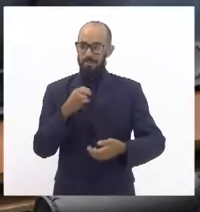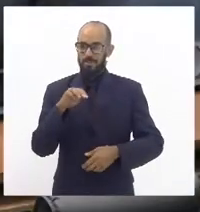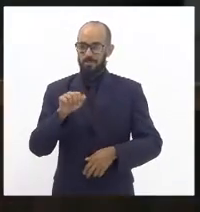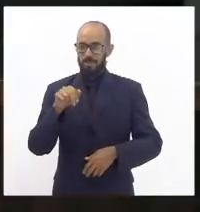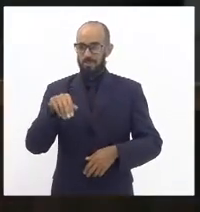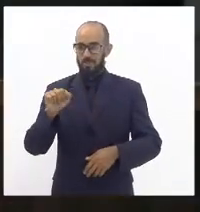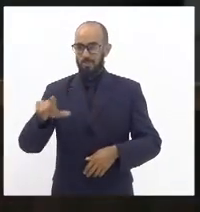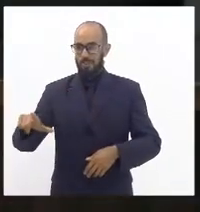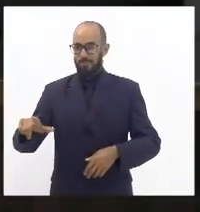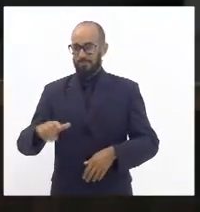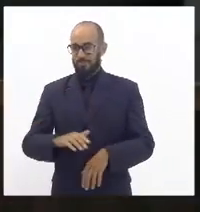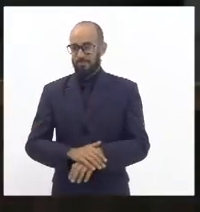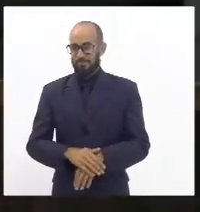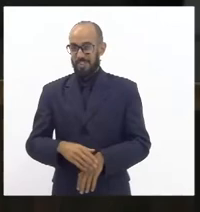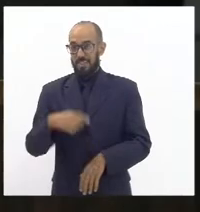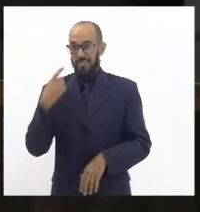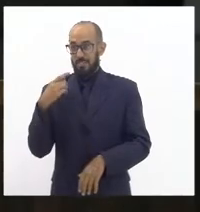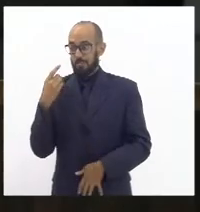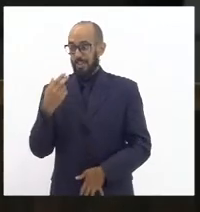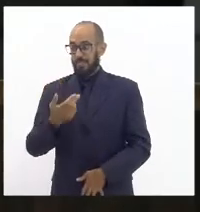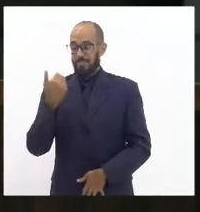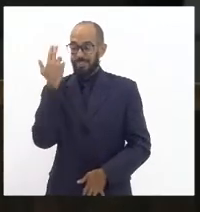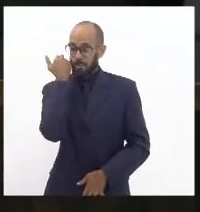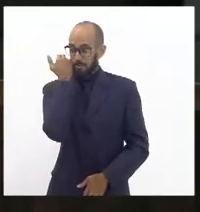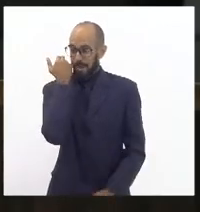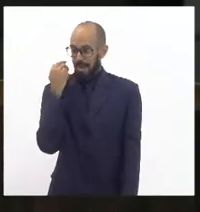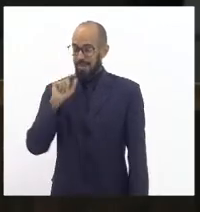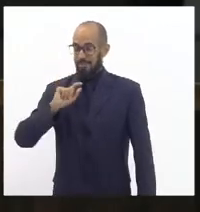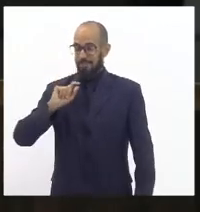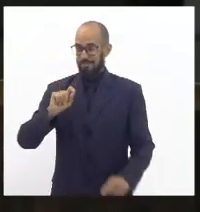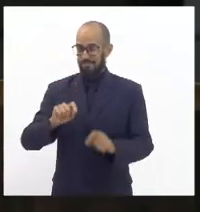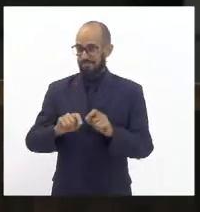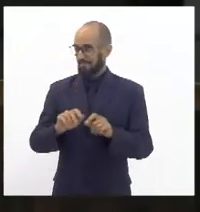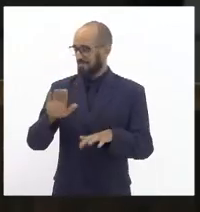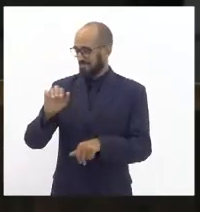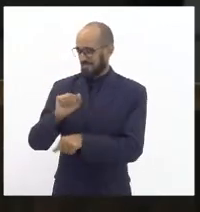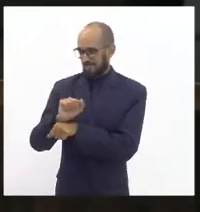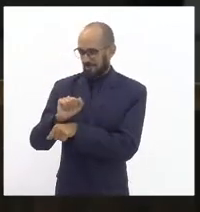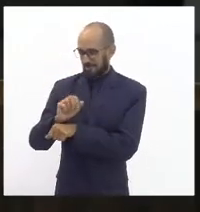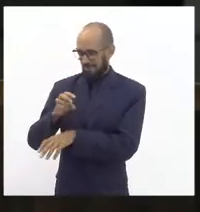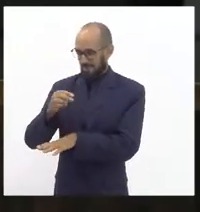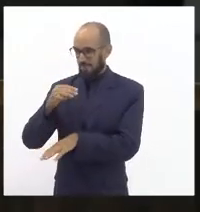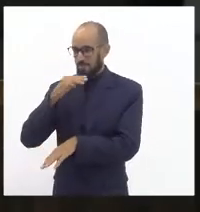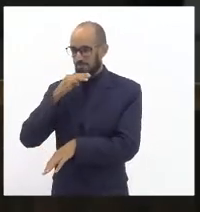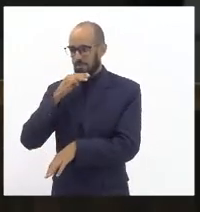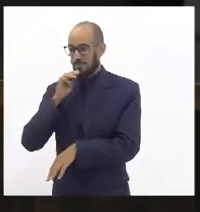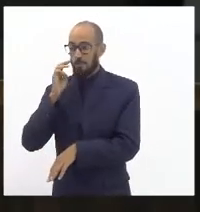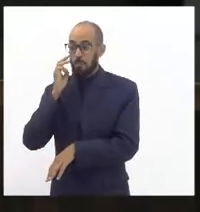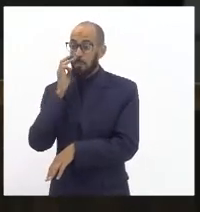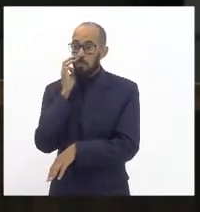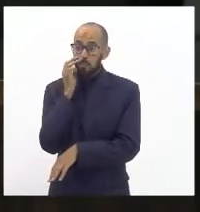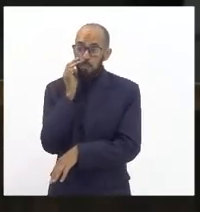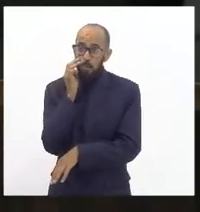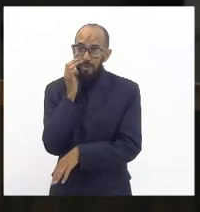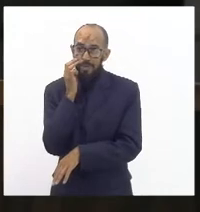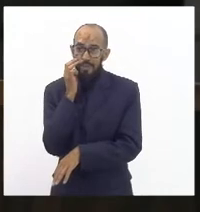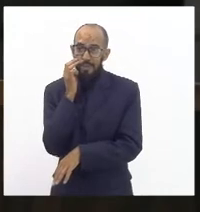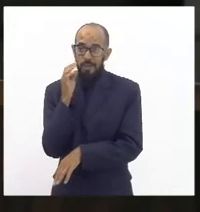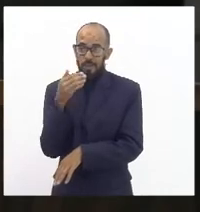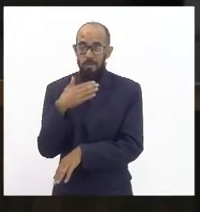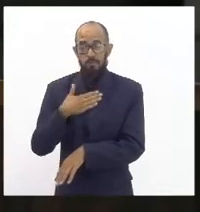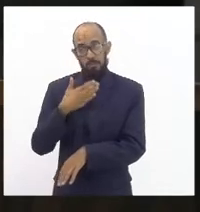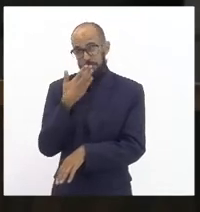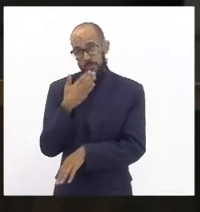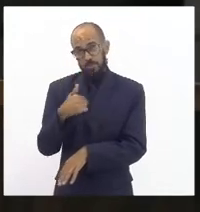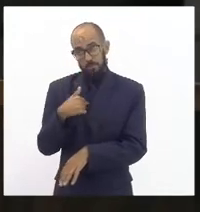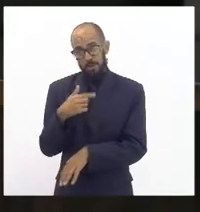Deputado ele é uma a minha já já Mônica pegar o gancho aqui do Eliomar a mim foi pedido para que eu pudesse Te Clamar